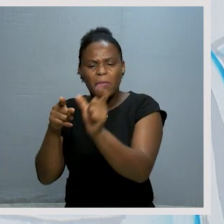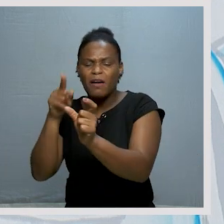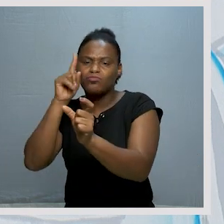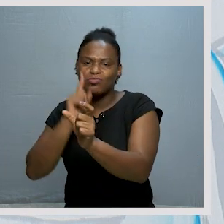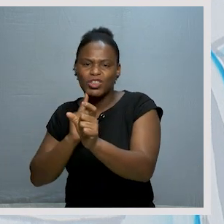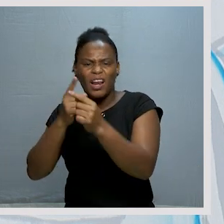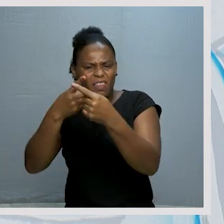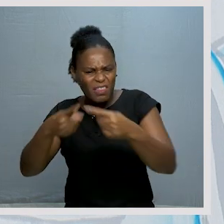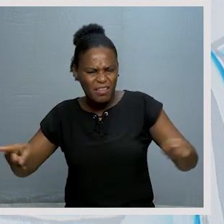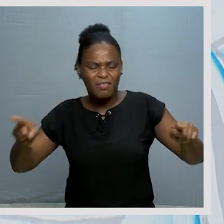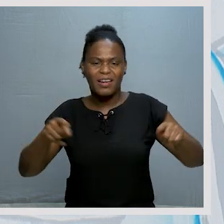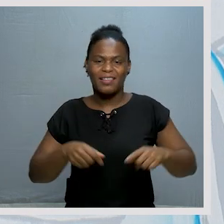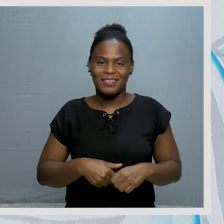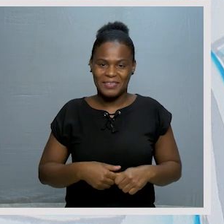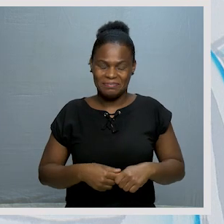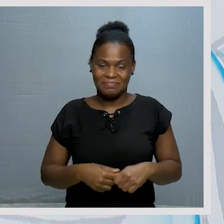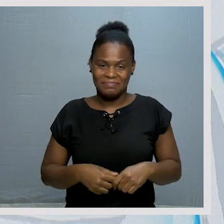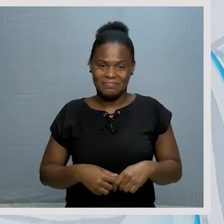dessa palavra homem.